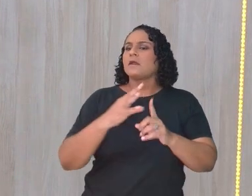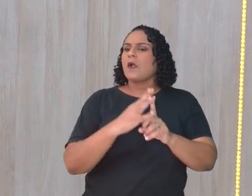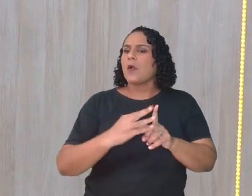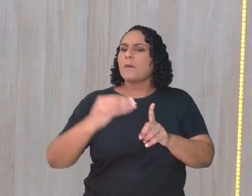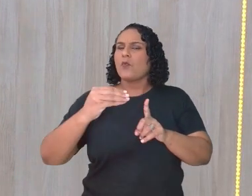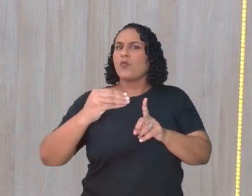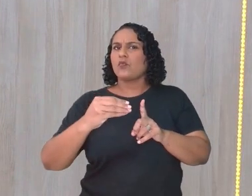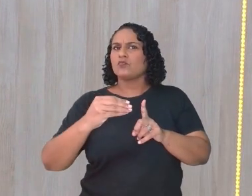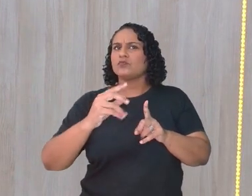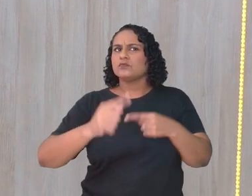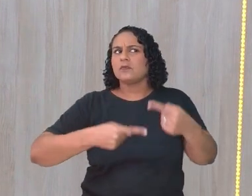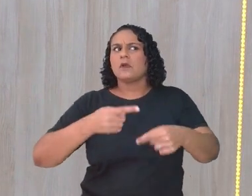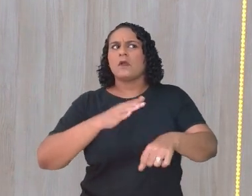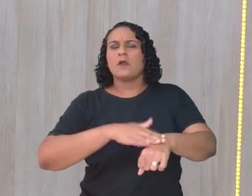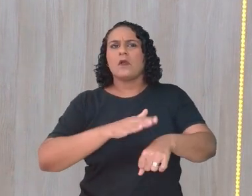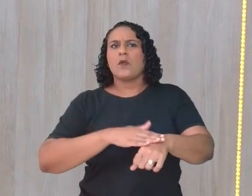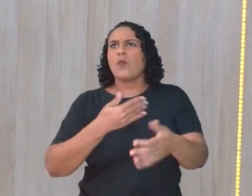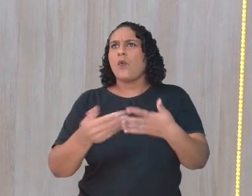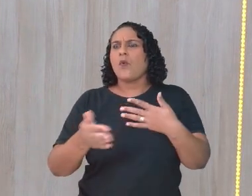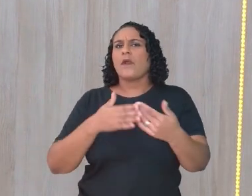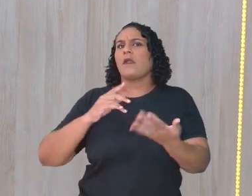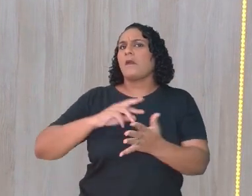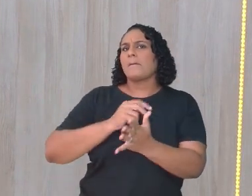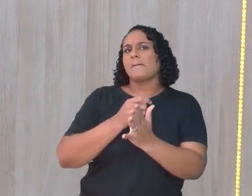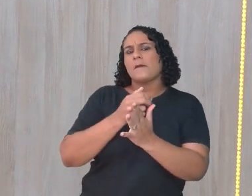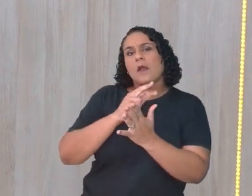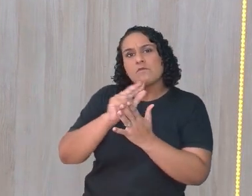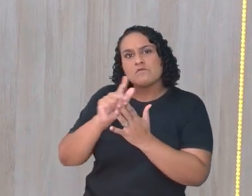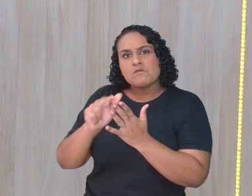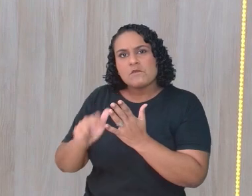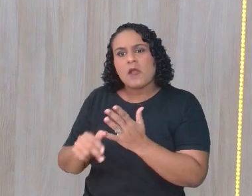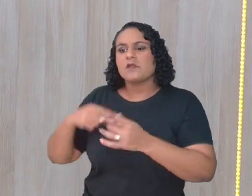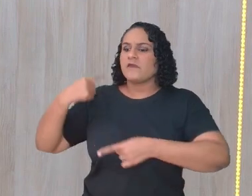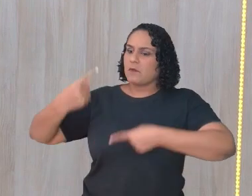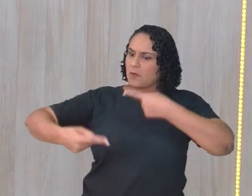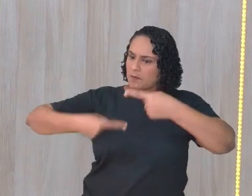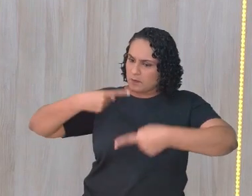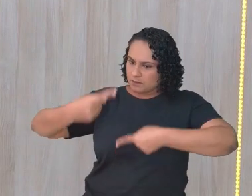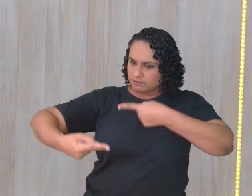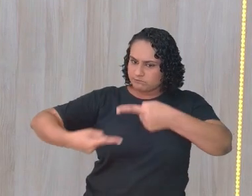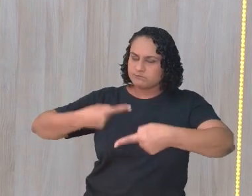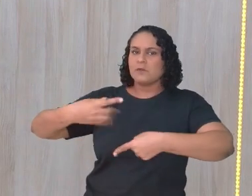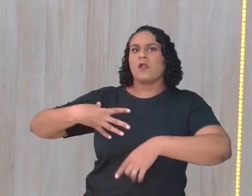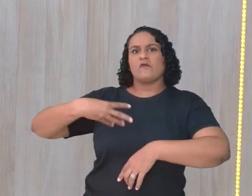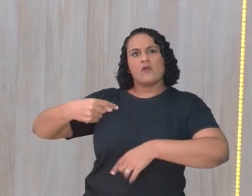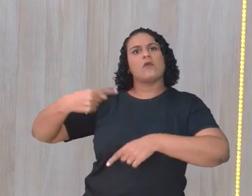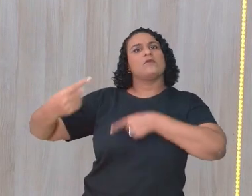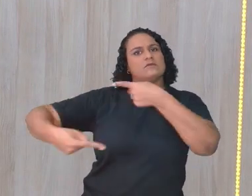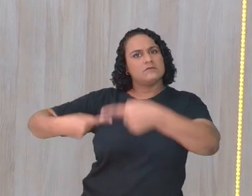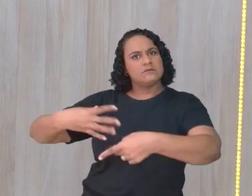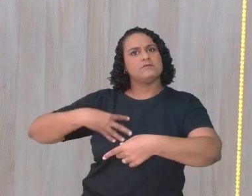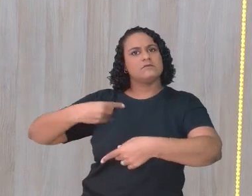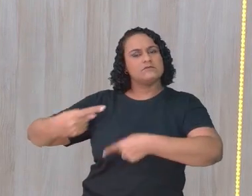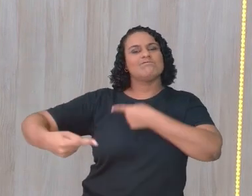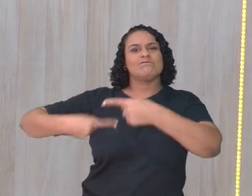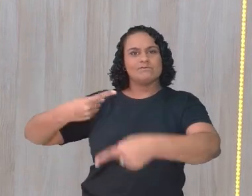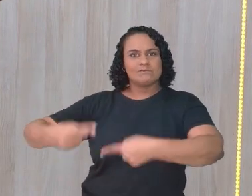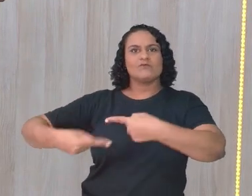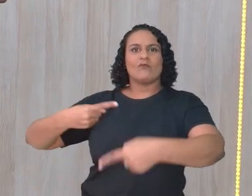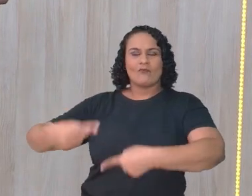aquela espécie de qualquer ser vivo, aquela espécie vai se perpetuando, originando novos seres. E aí